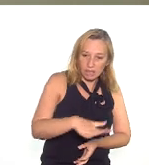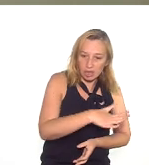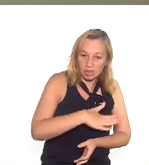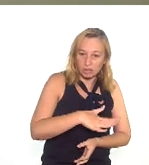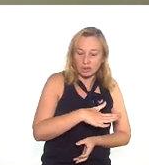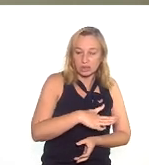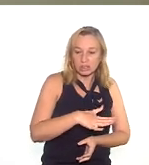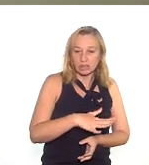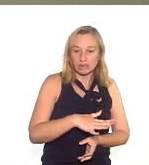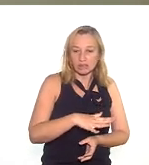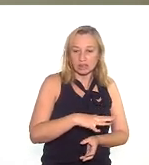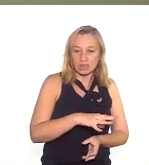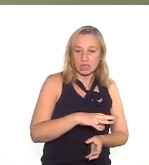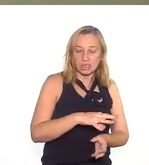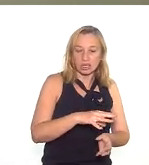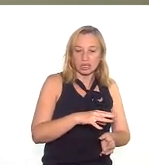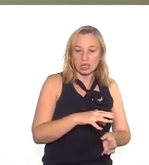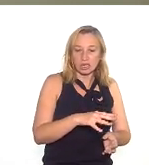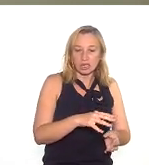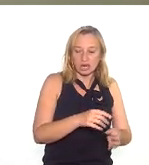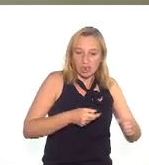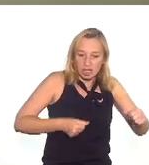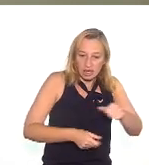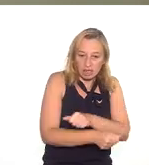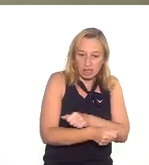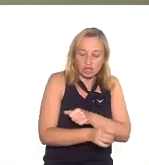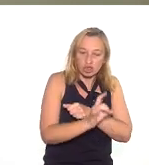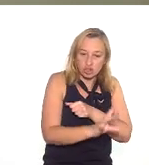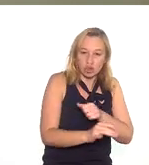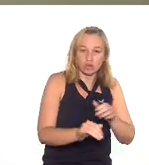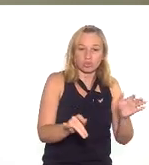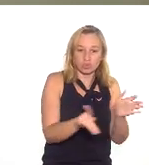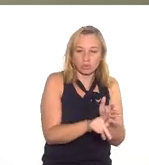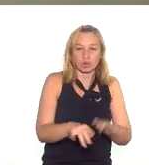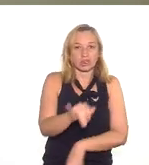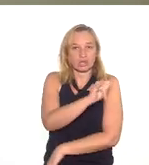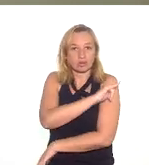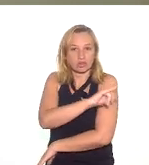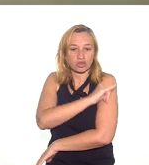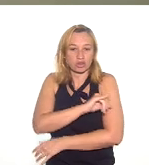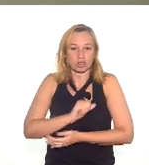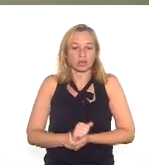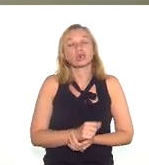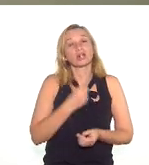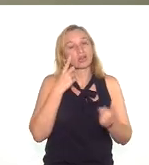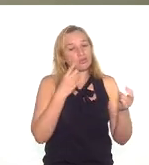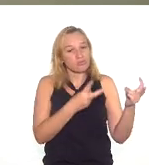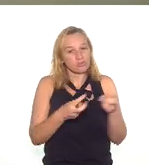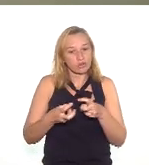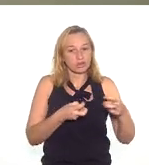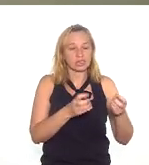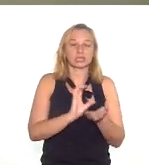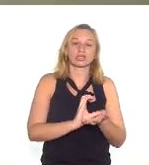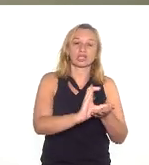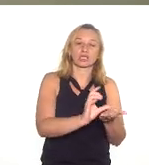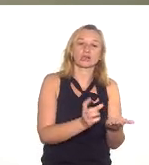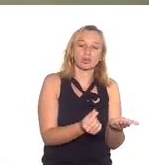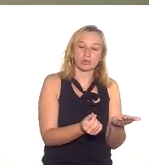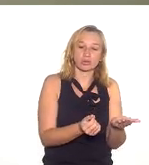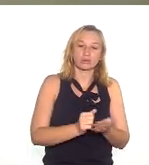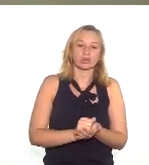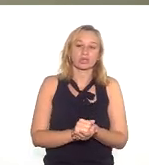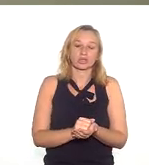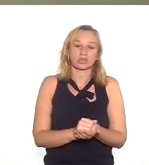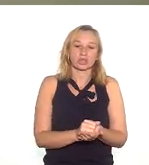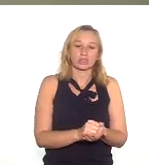alocado totalmente no estado do Rio de Janeiro. Então, a gente também quer verificar a alocação desses recursos por campo, por